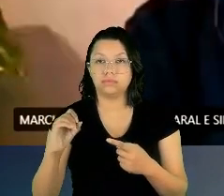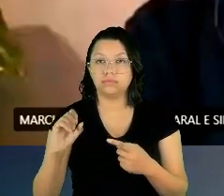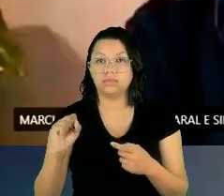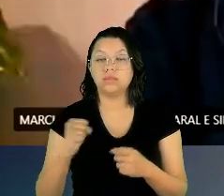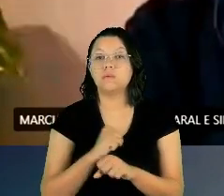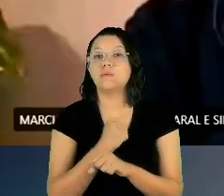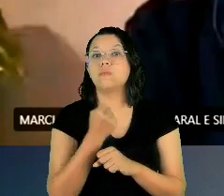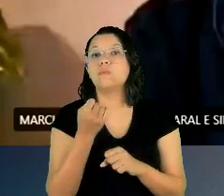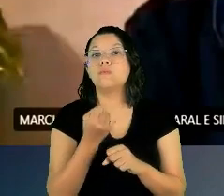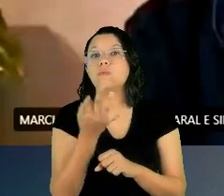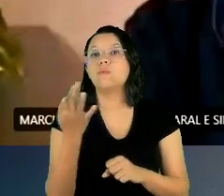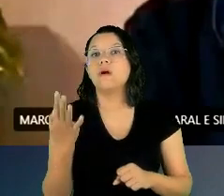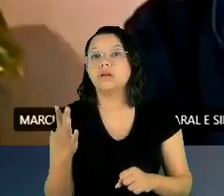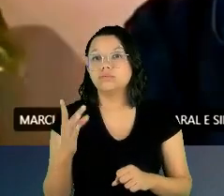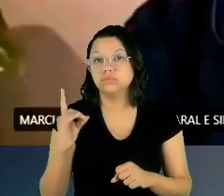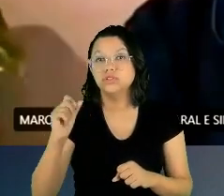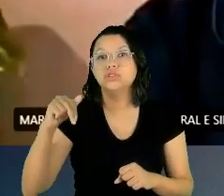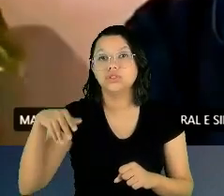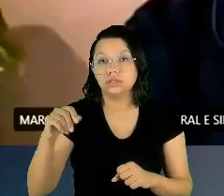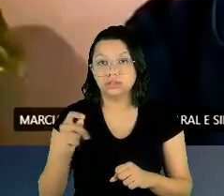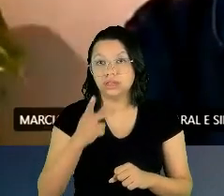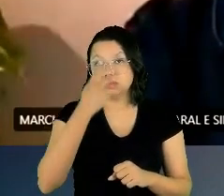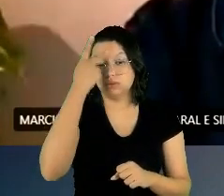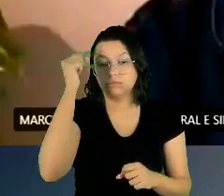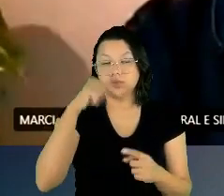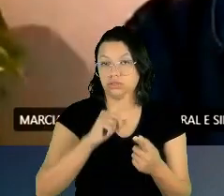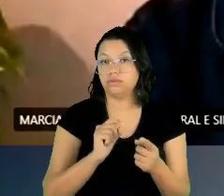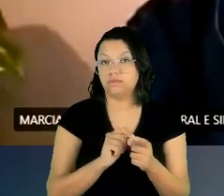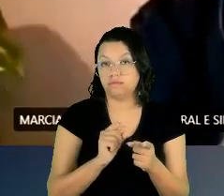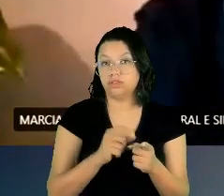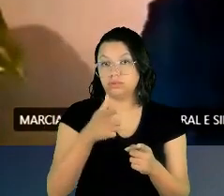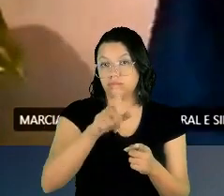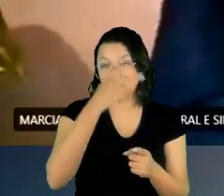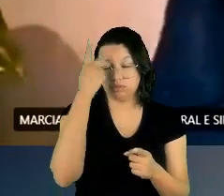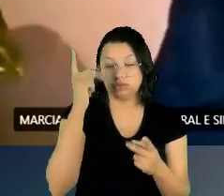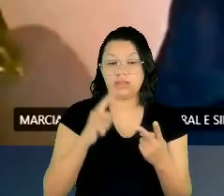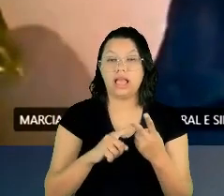dano, o grau de dano que essa pessoa causou para alguém,